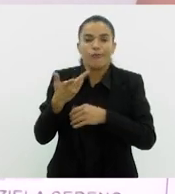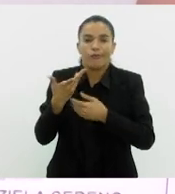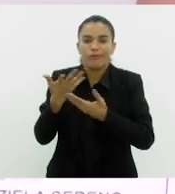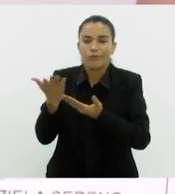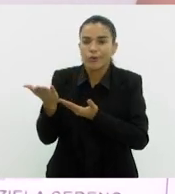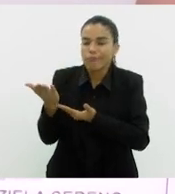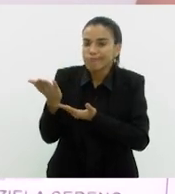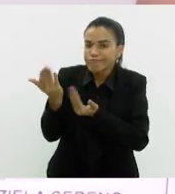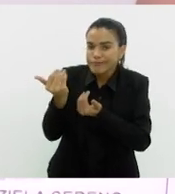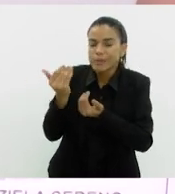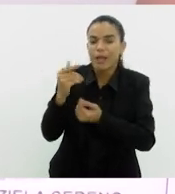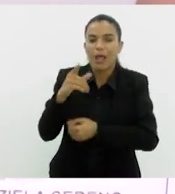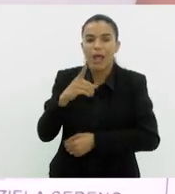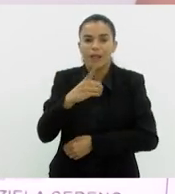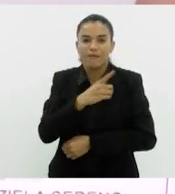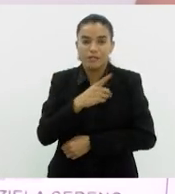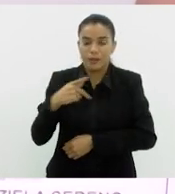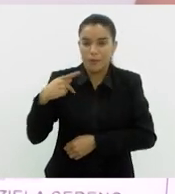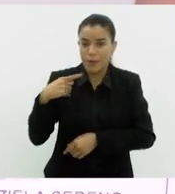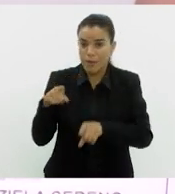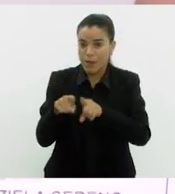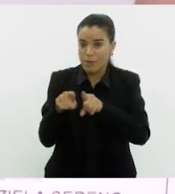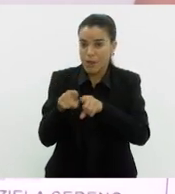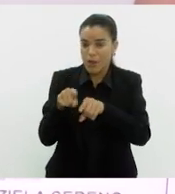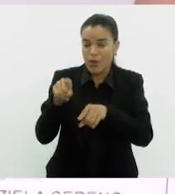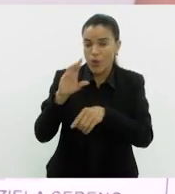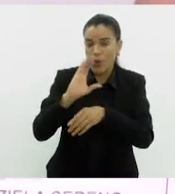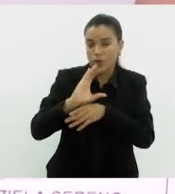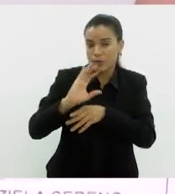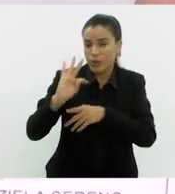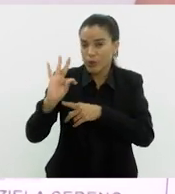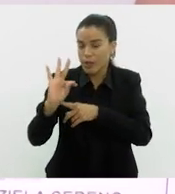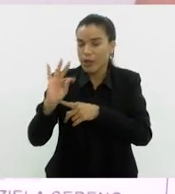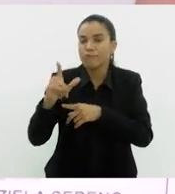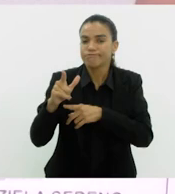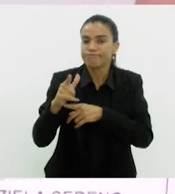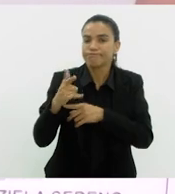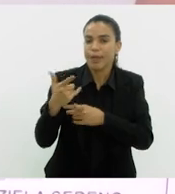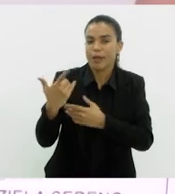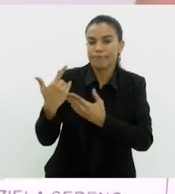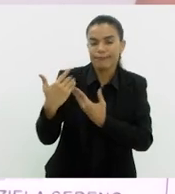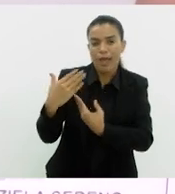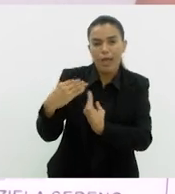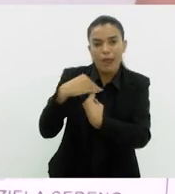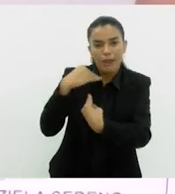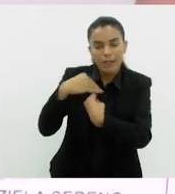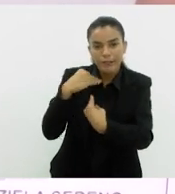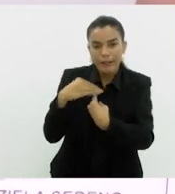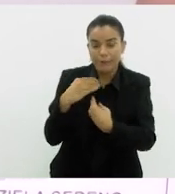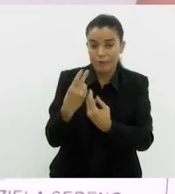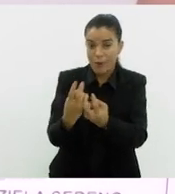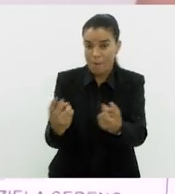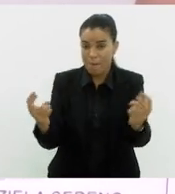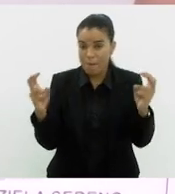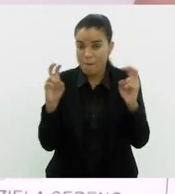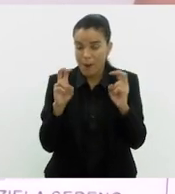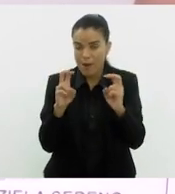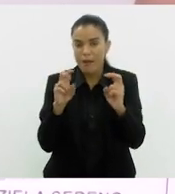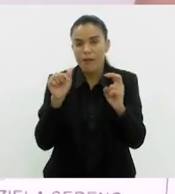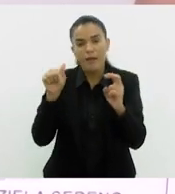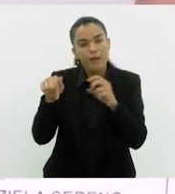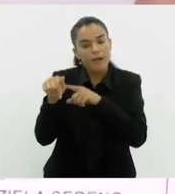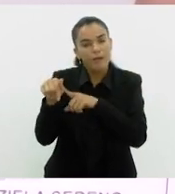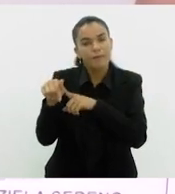Conselho da Criança, o Conselho Tutelar, para poder nos dar caminho para isso. Então, as rodas de escuta, para a gente, é